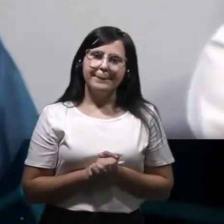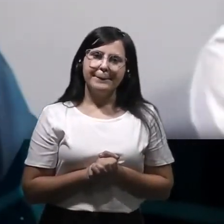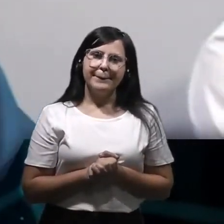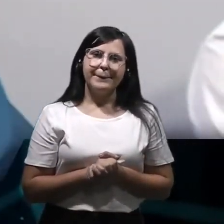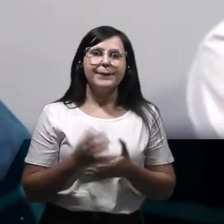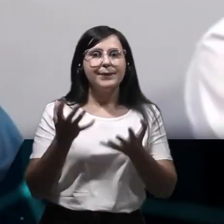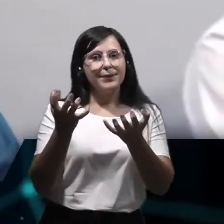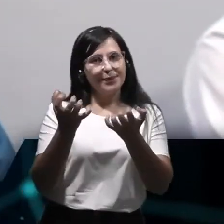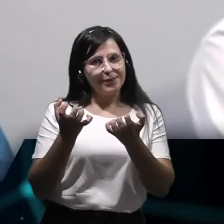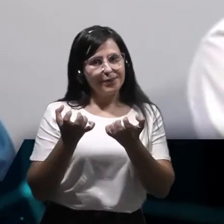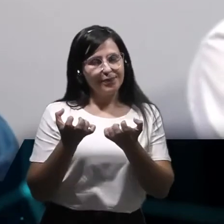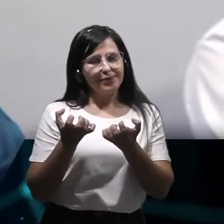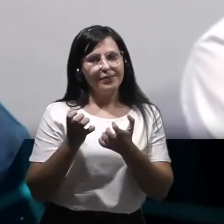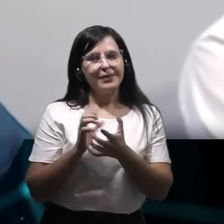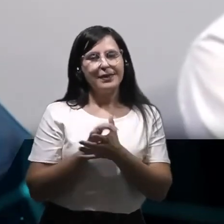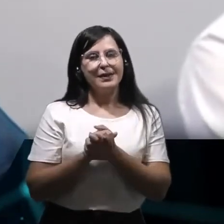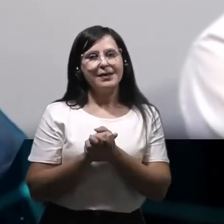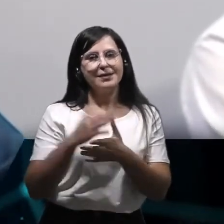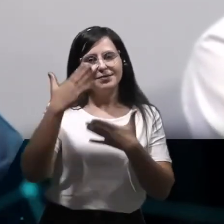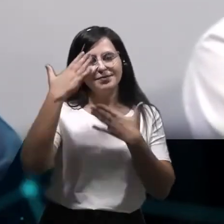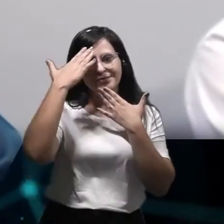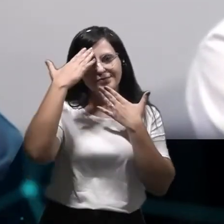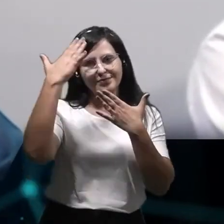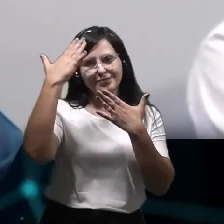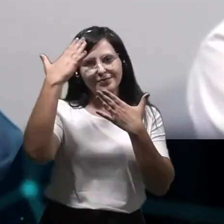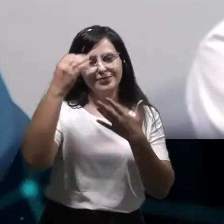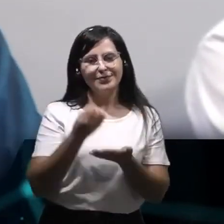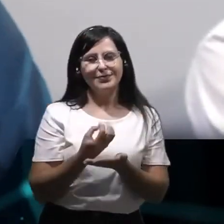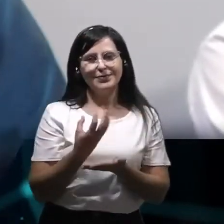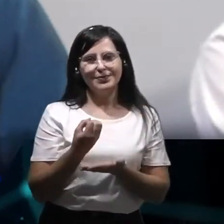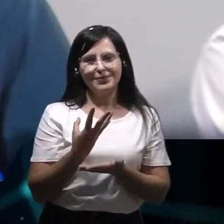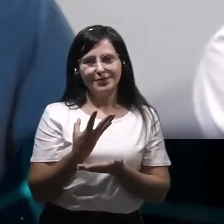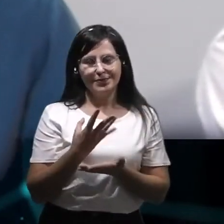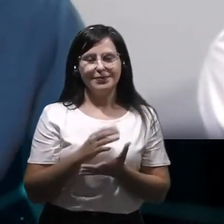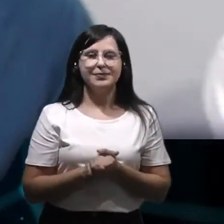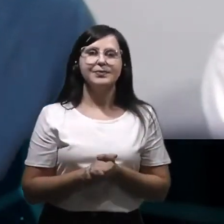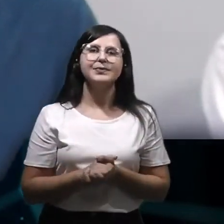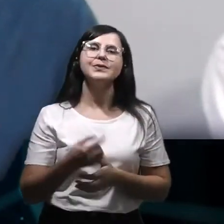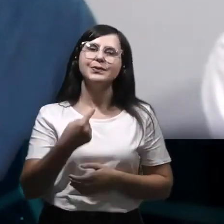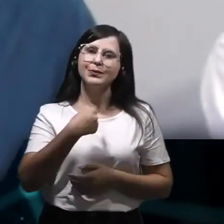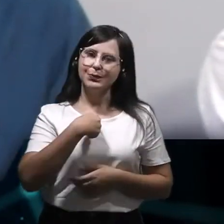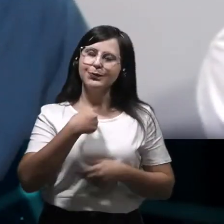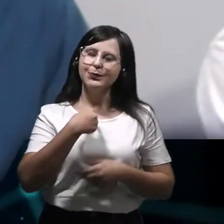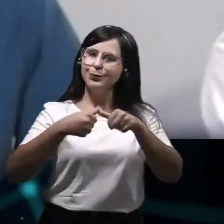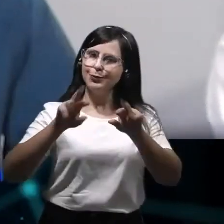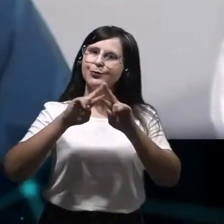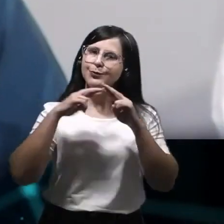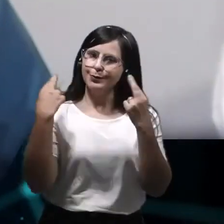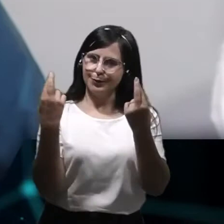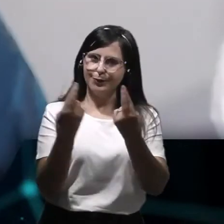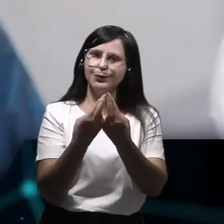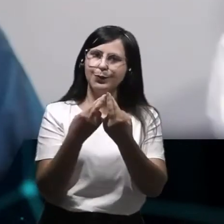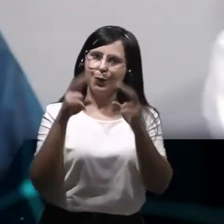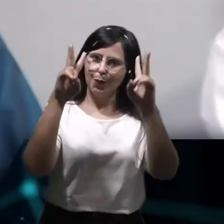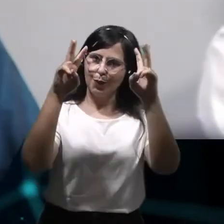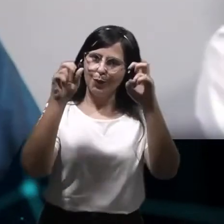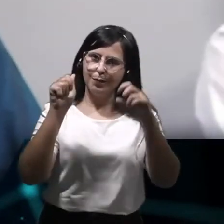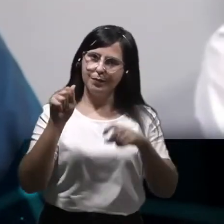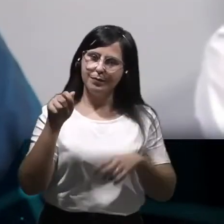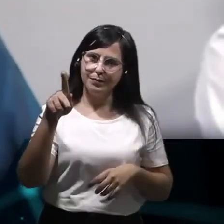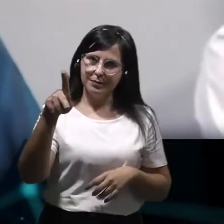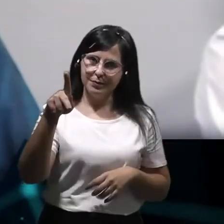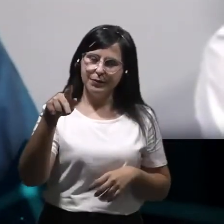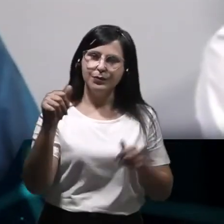Eu queria agradeço por a informação, realmente participei da reunião junto com o Ilma, que é a